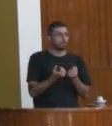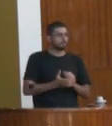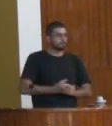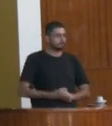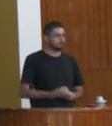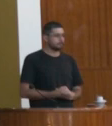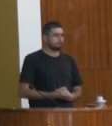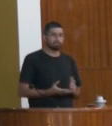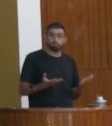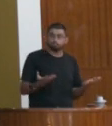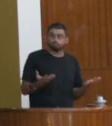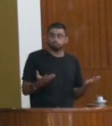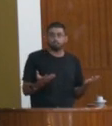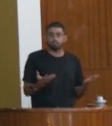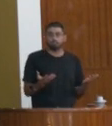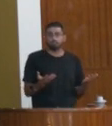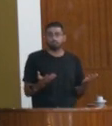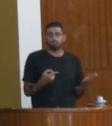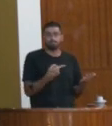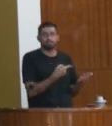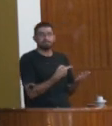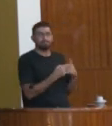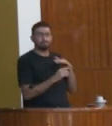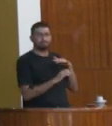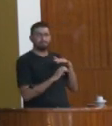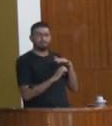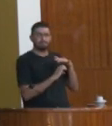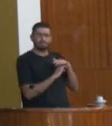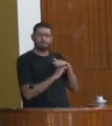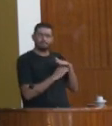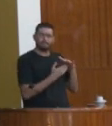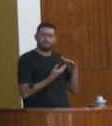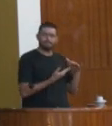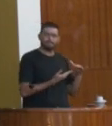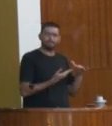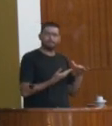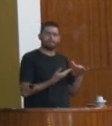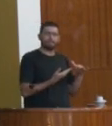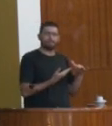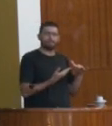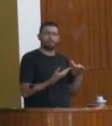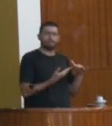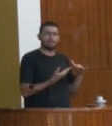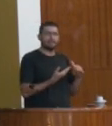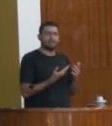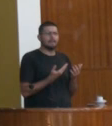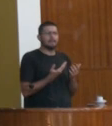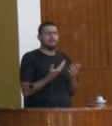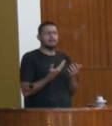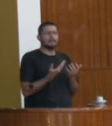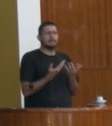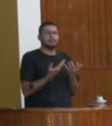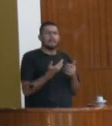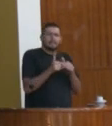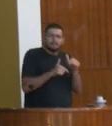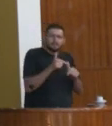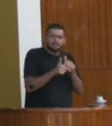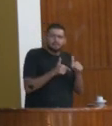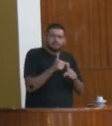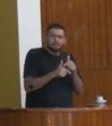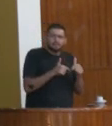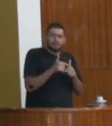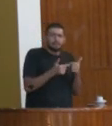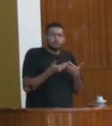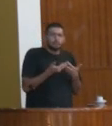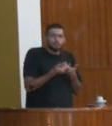Né? Ou seja, qual o critério dessa empresa que ela realmente tá qual a qualidade desse trabalho de inclusão